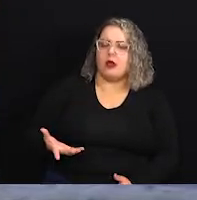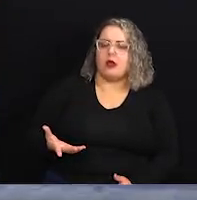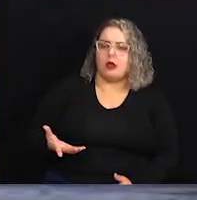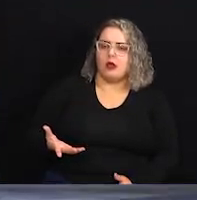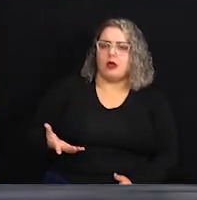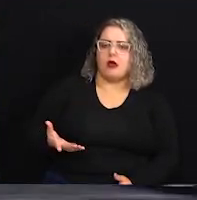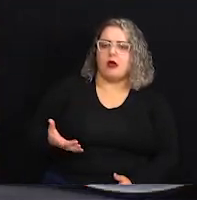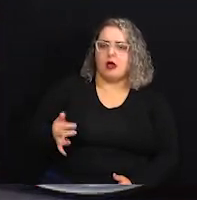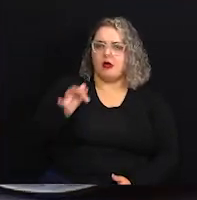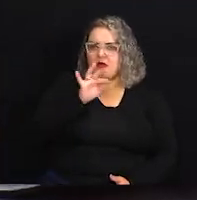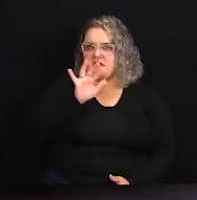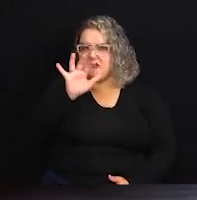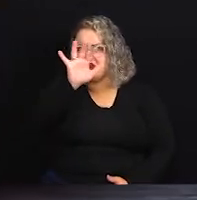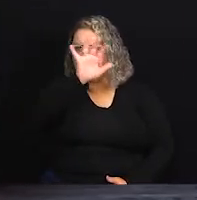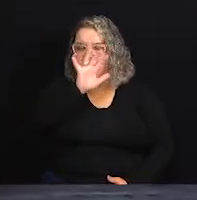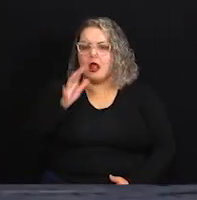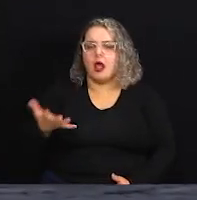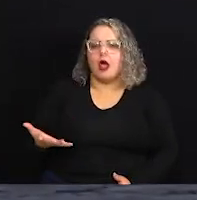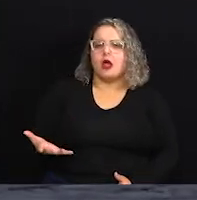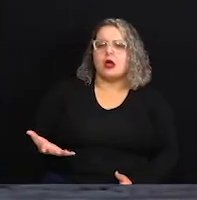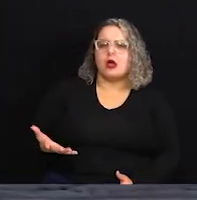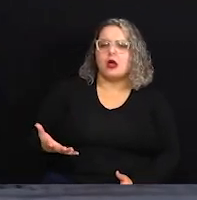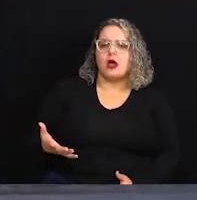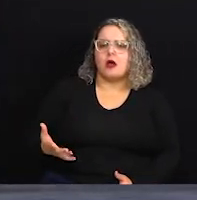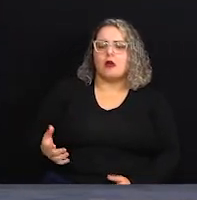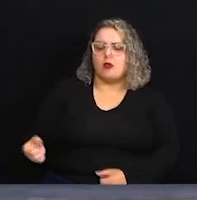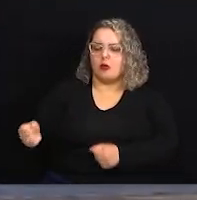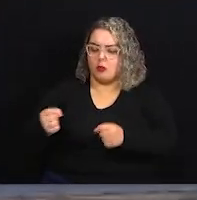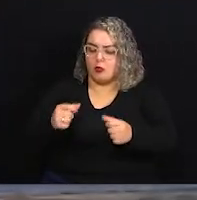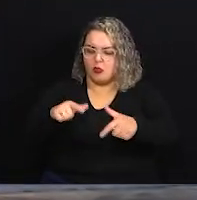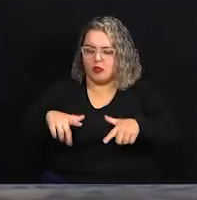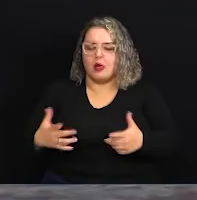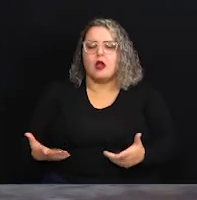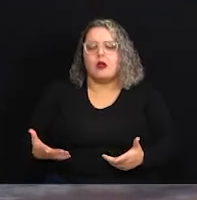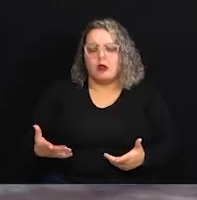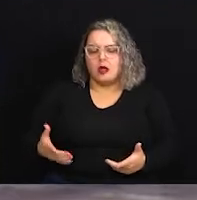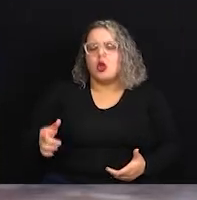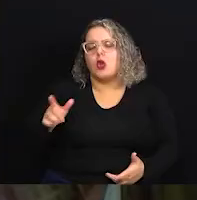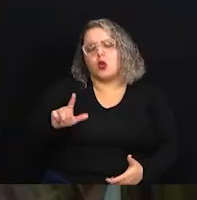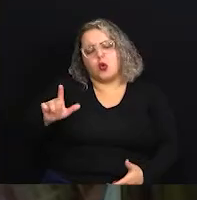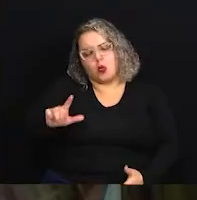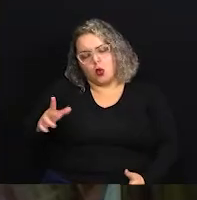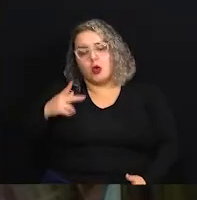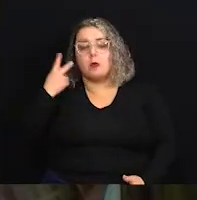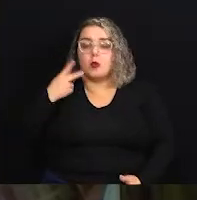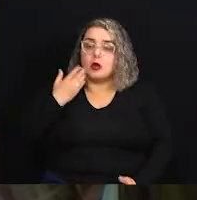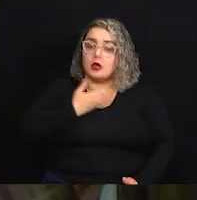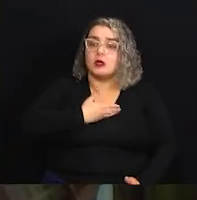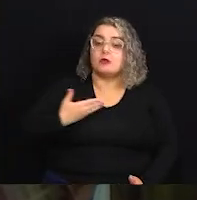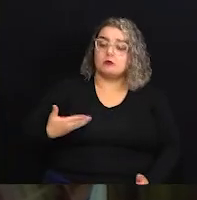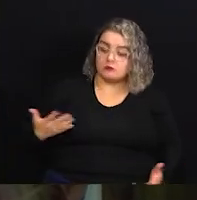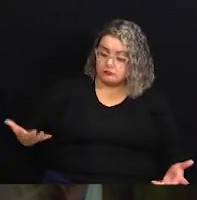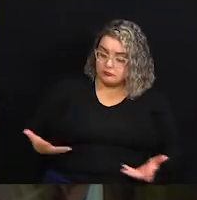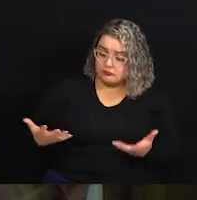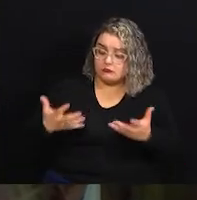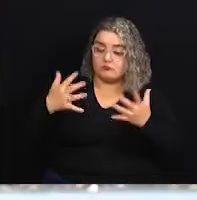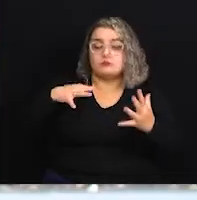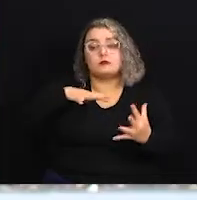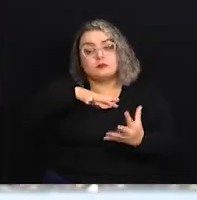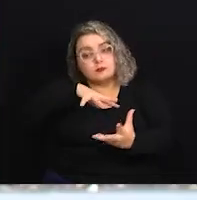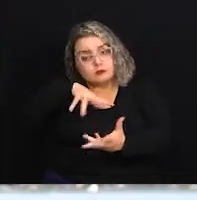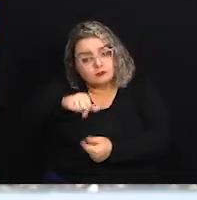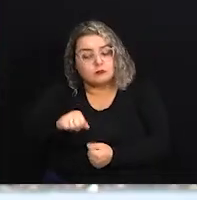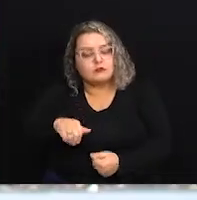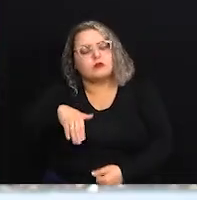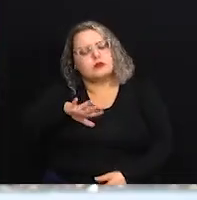A prefeitura local, o poder local, tem, logicamente, que implementar políticas que